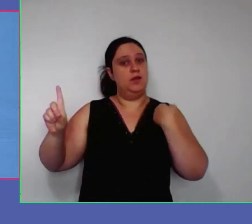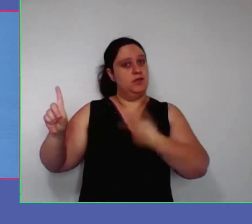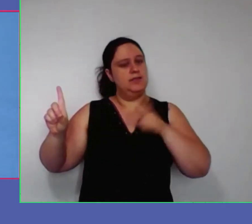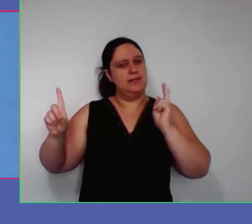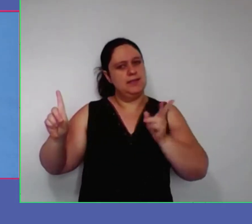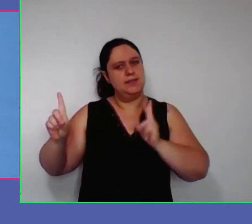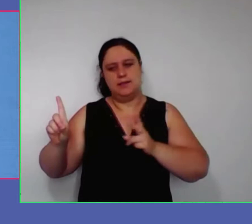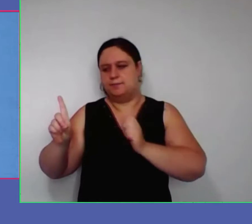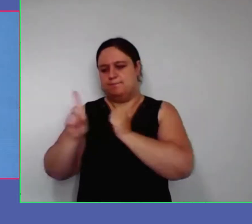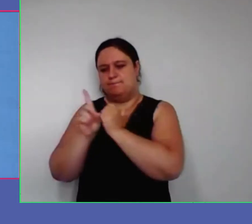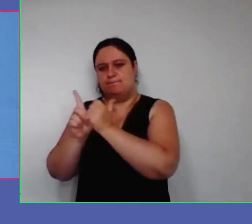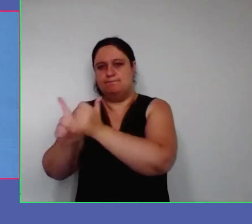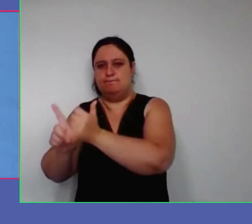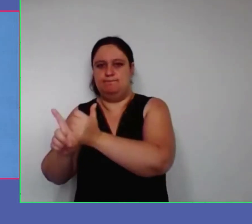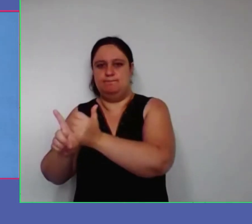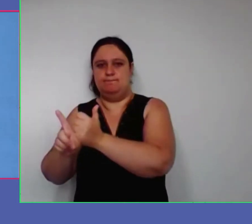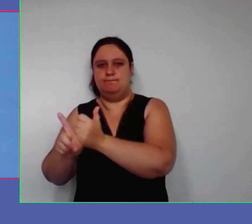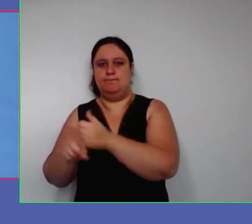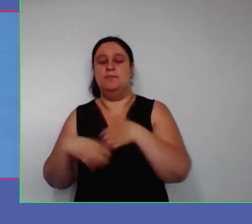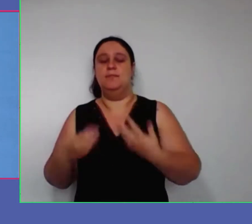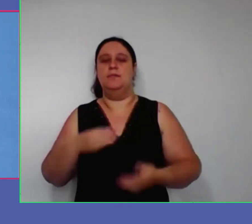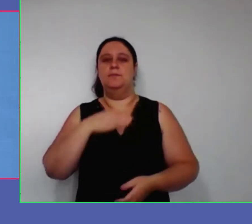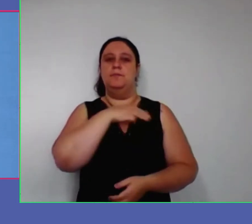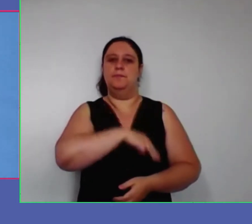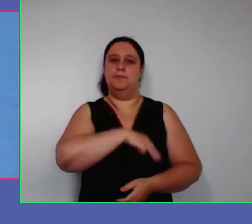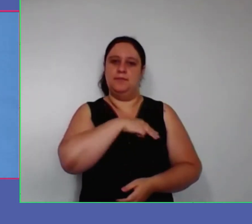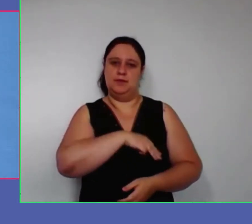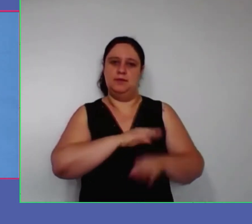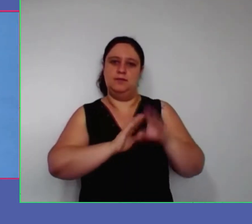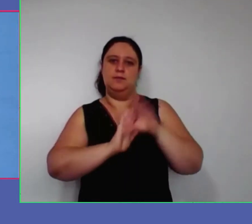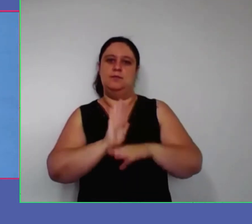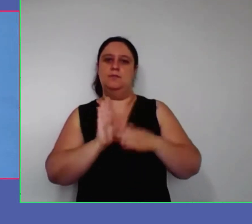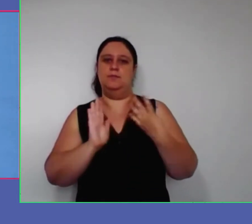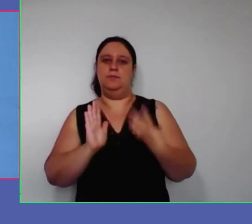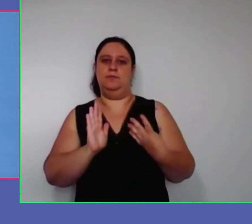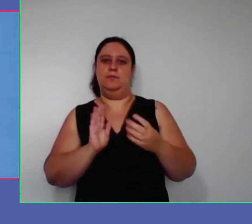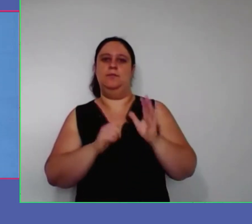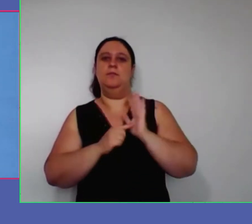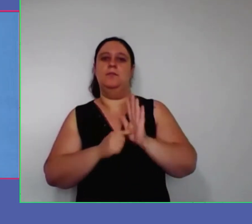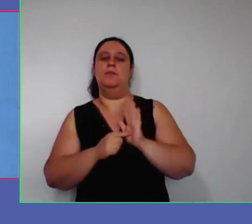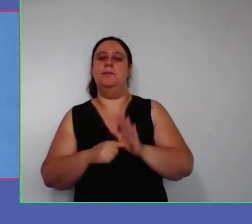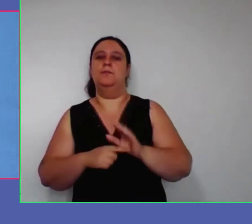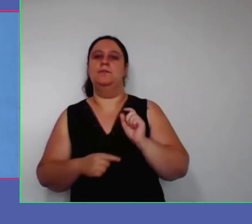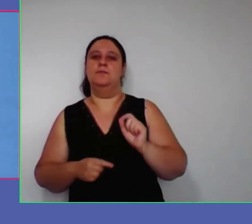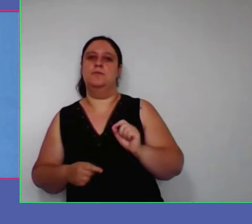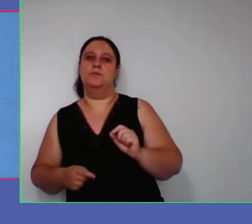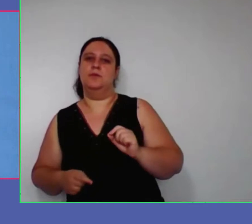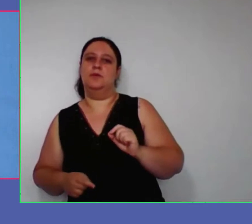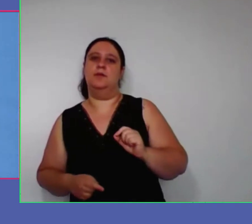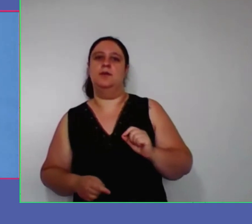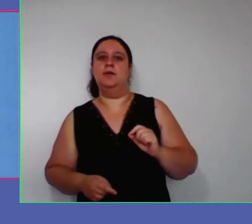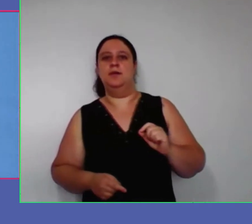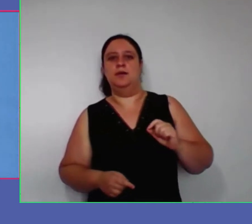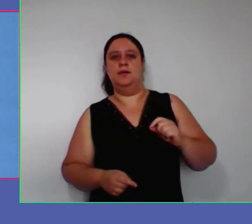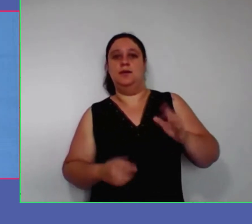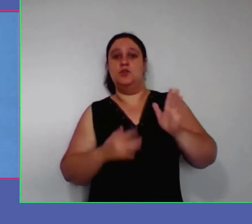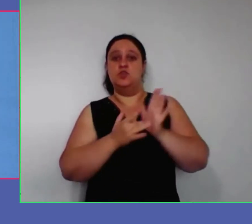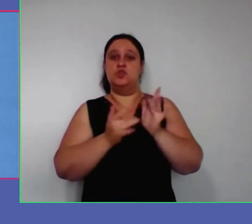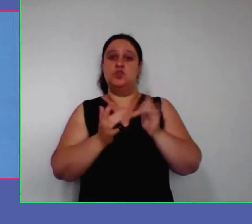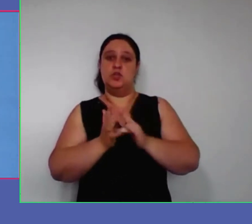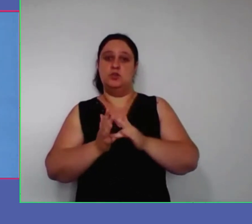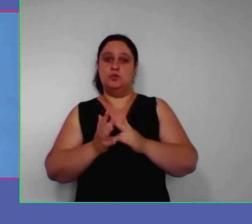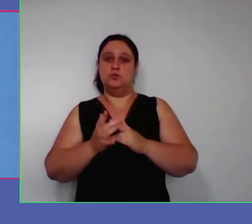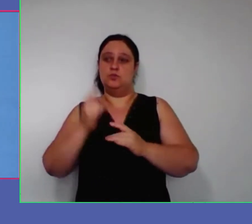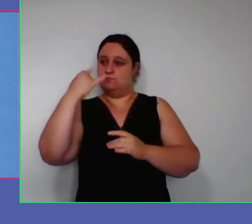então, Mateus 4 mostra a tentação de Jesus, do versículo